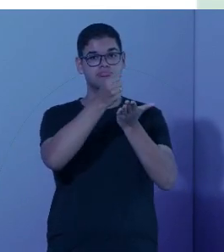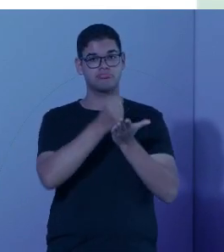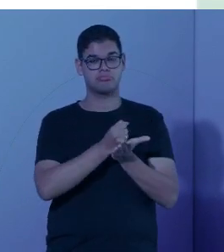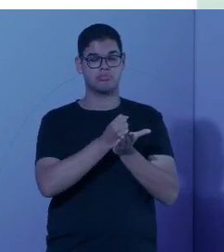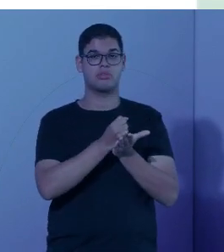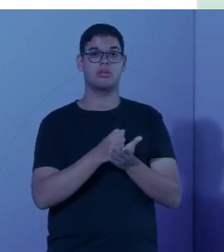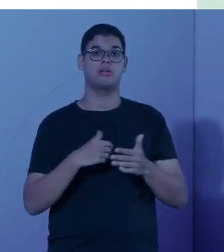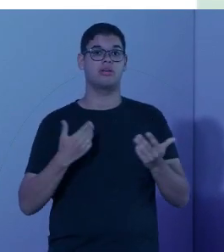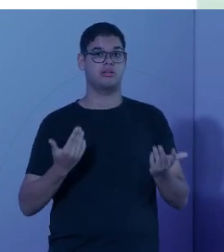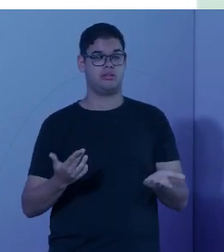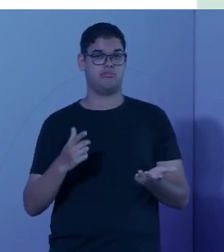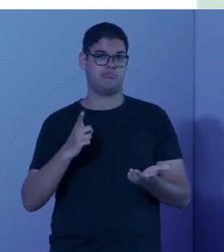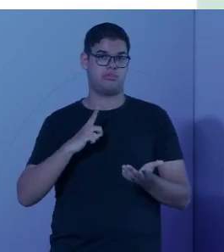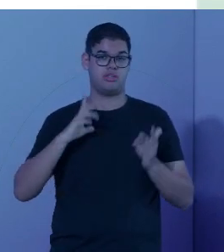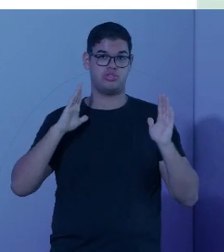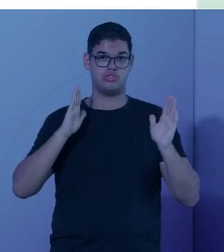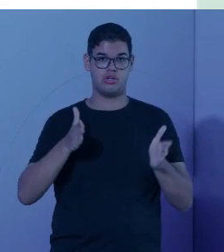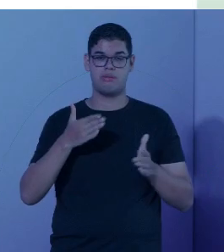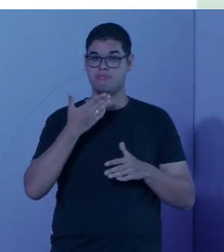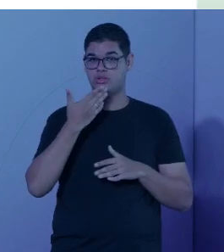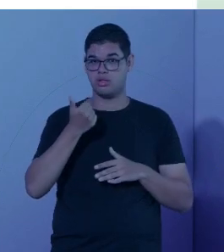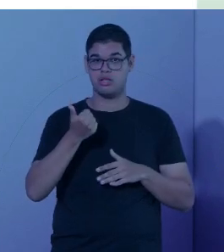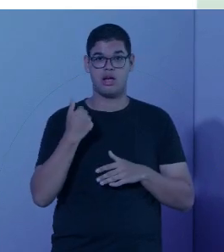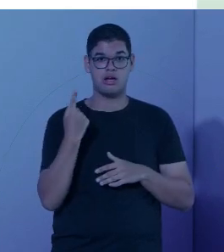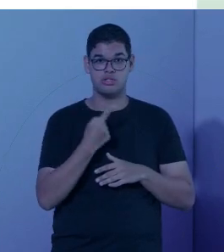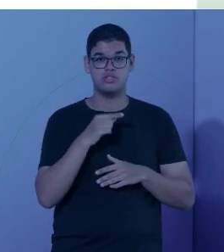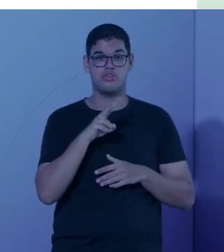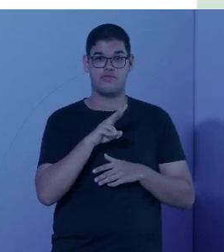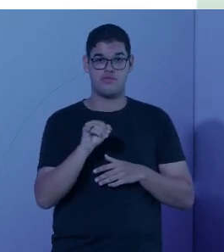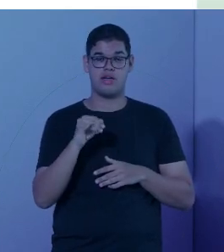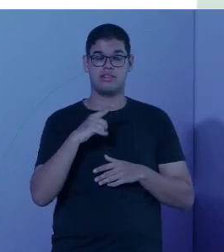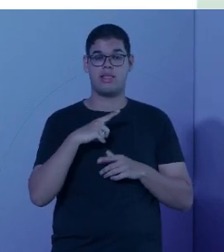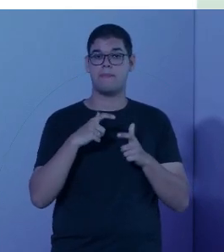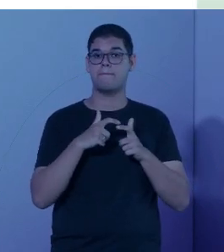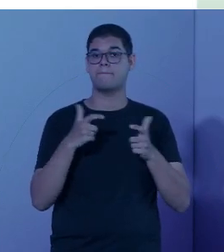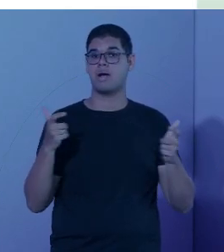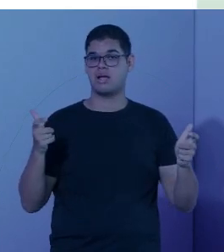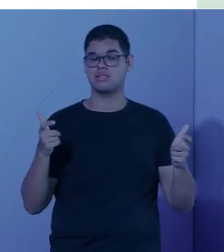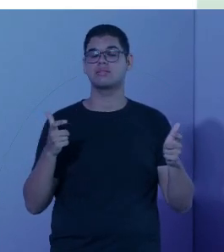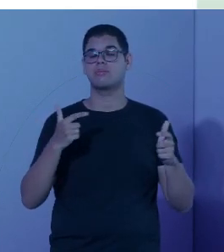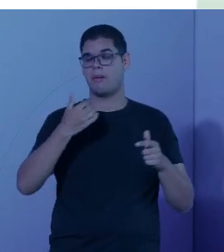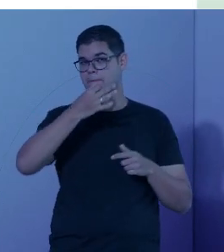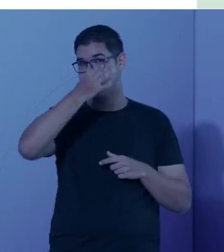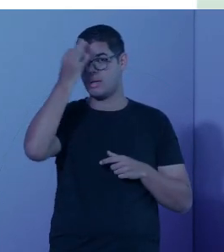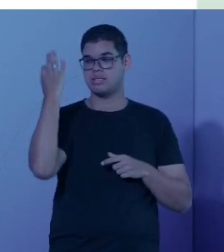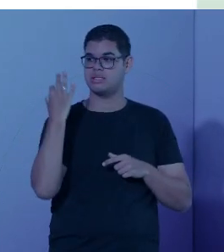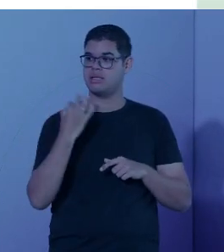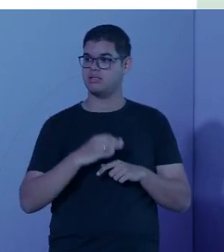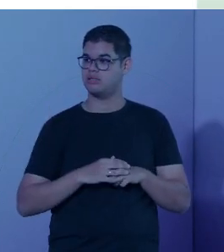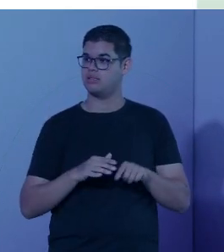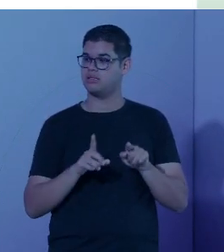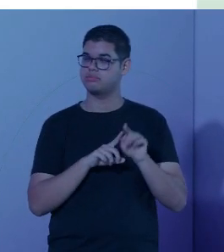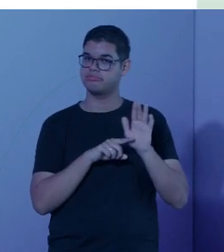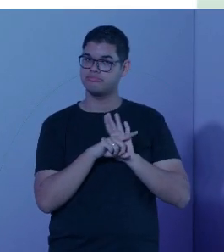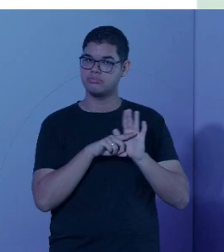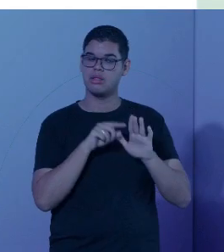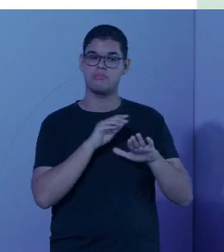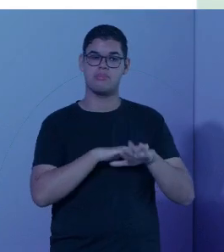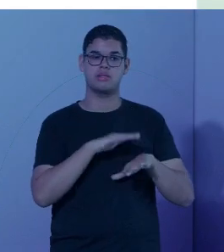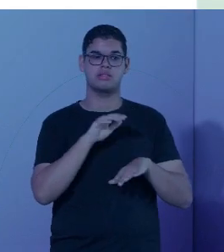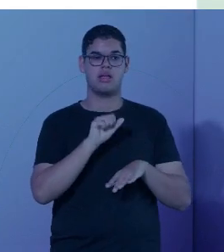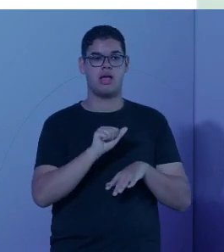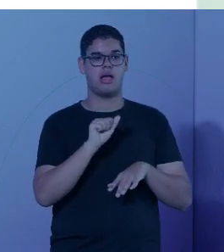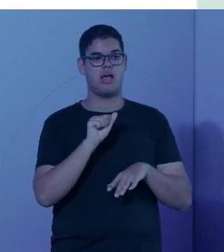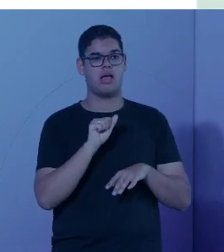a melhoria do acesso ao diagnóstico, a gente vai ter mais pacientes entrando no sistema. E isso é esperado, mas na perspectiva de ATS, principalmente